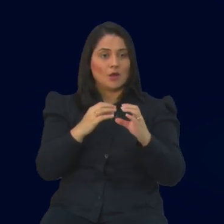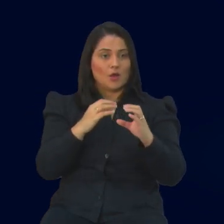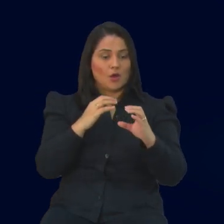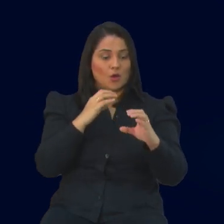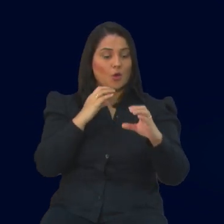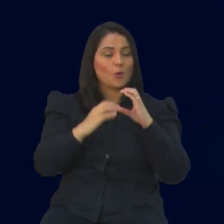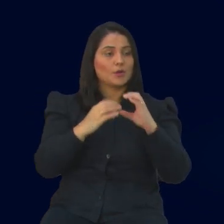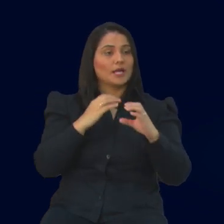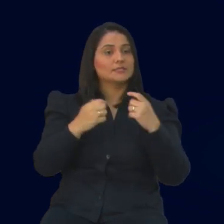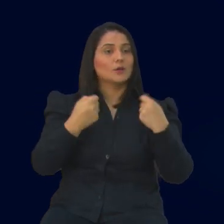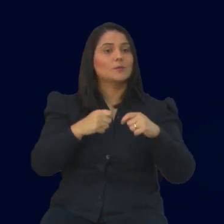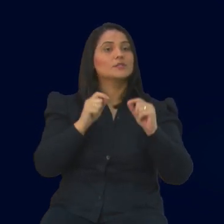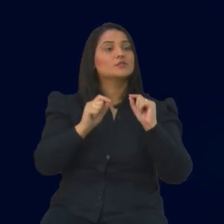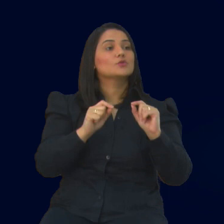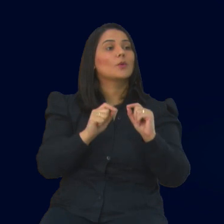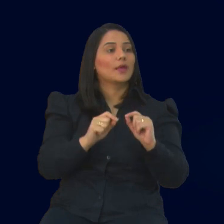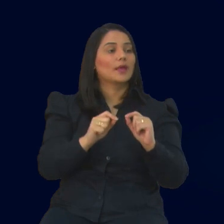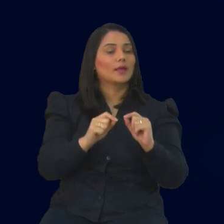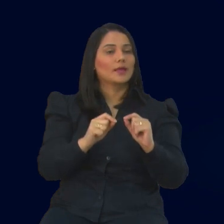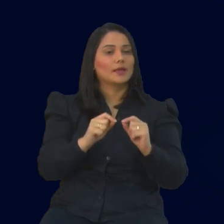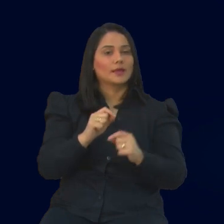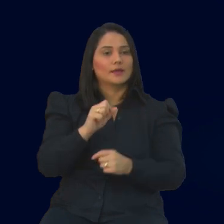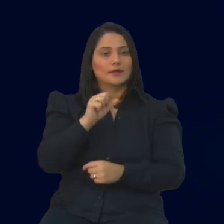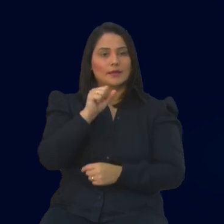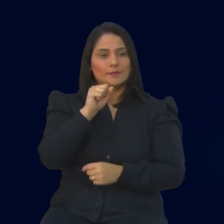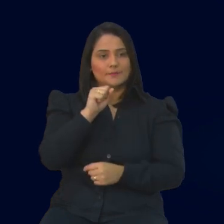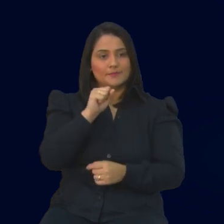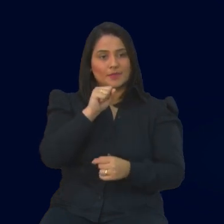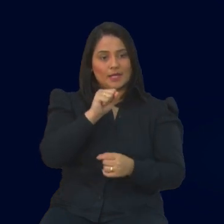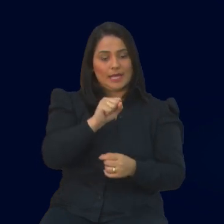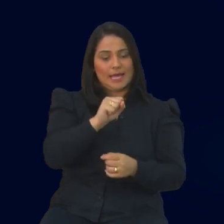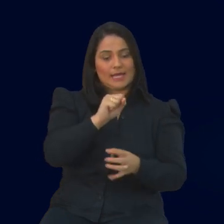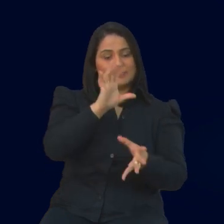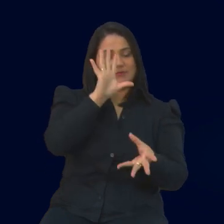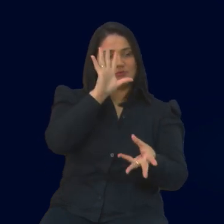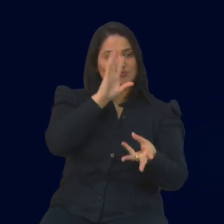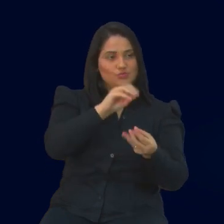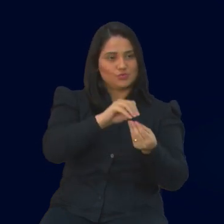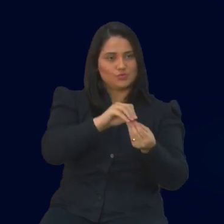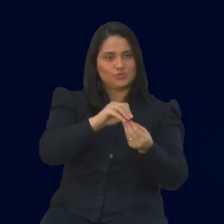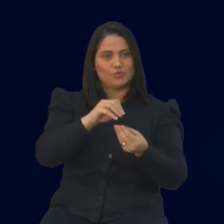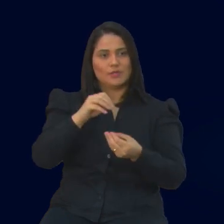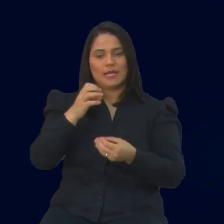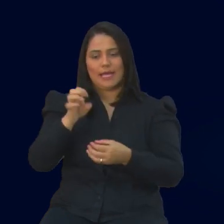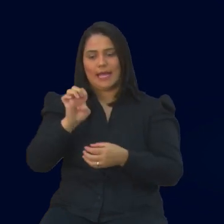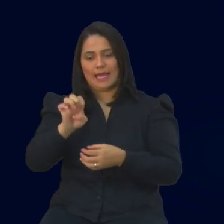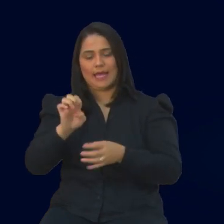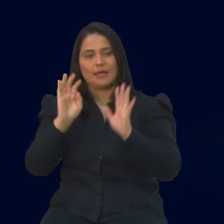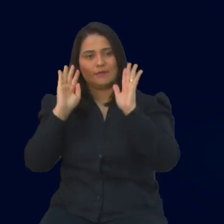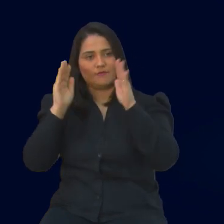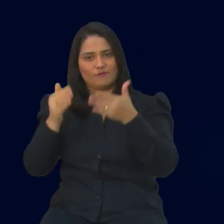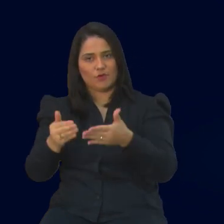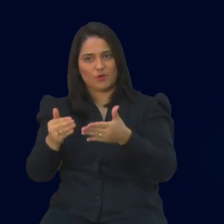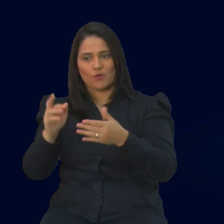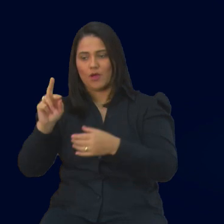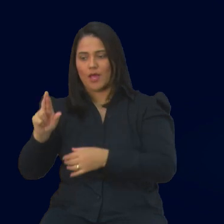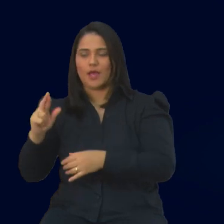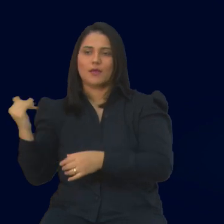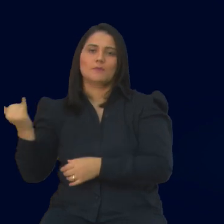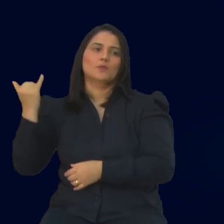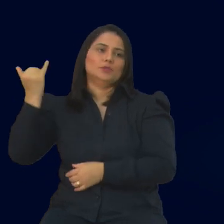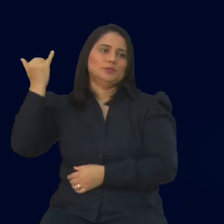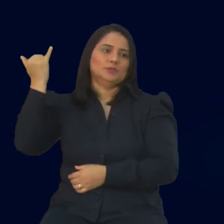quê? Sucinta, específica e relevante. Por que que a comunicação tem que ser